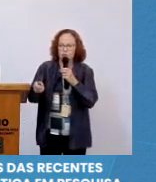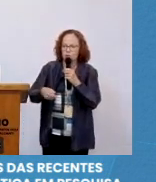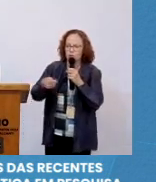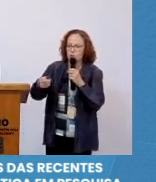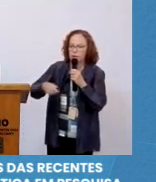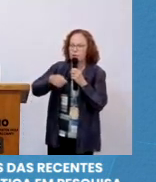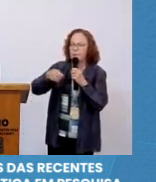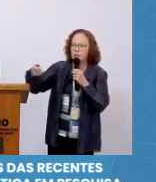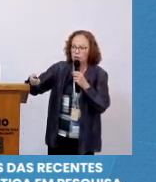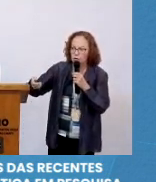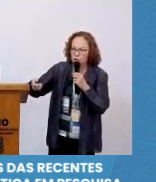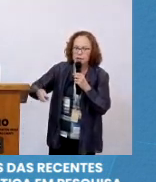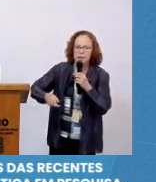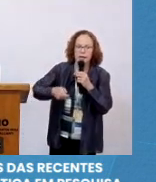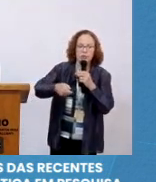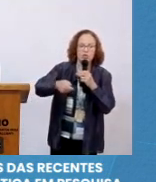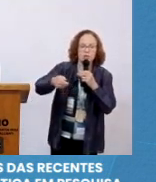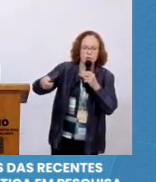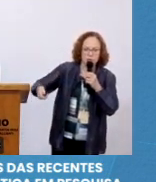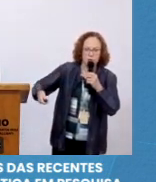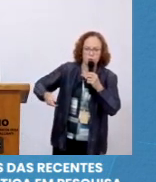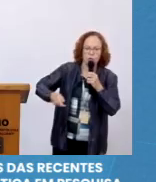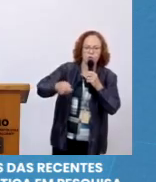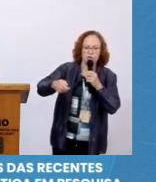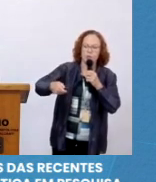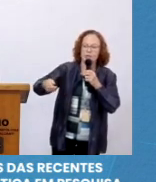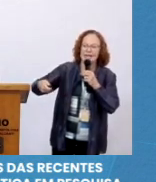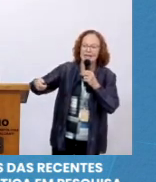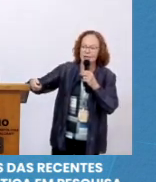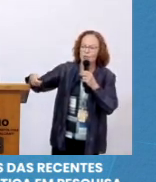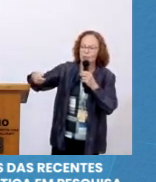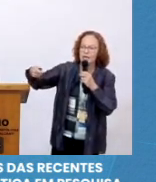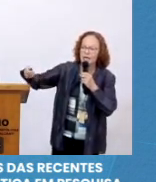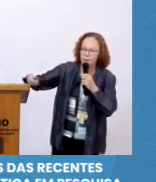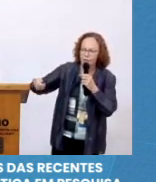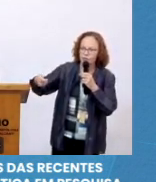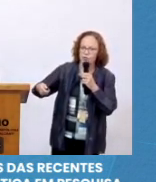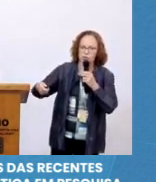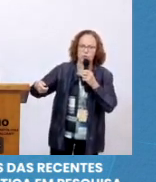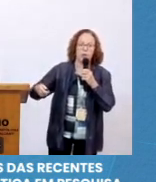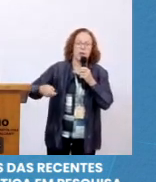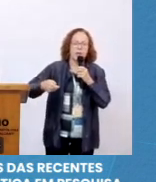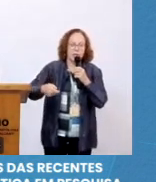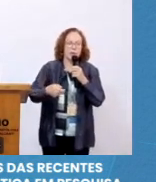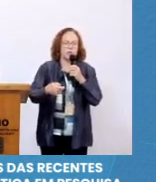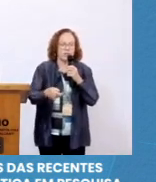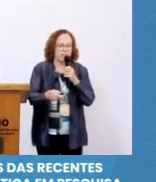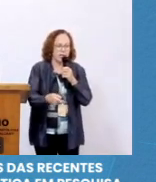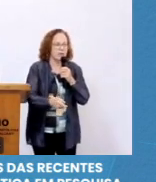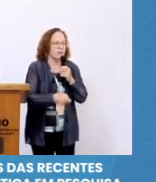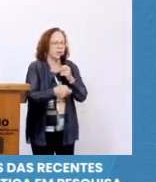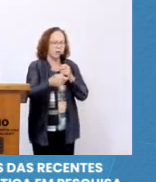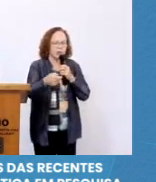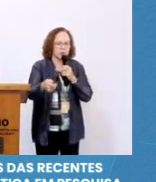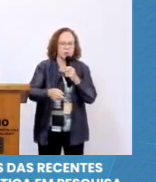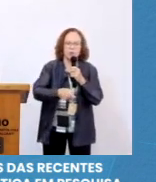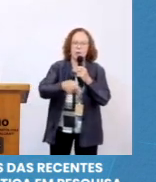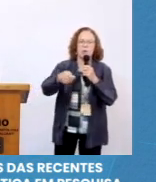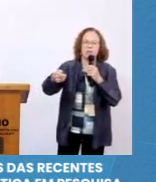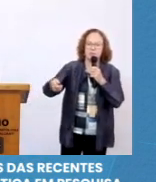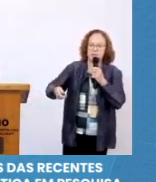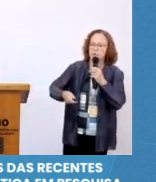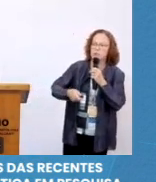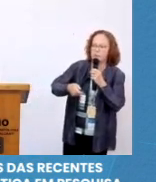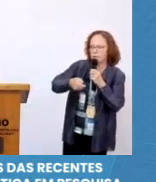de estudo, é uma metodologia, né? É o tipo de estudo, um delineamento de estudo que é utilizado, né? Que é o estudo